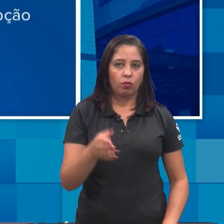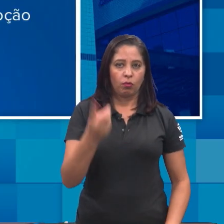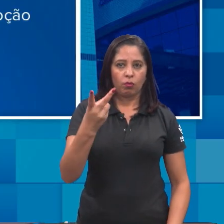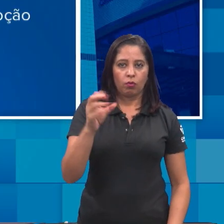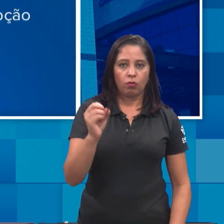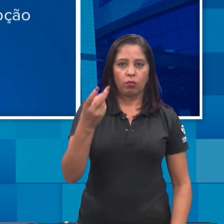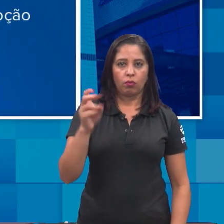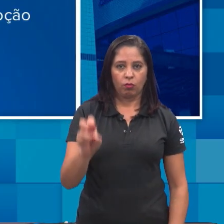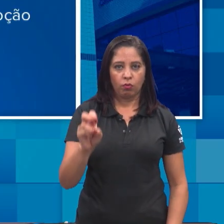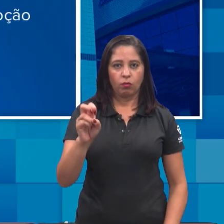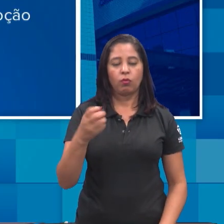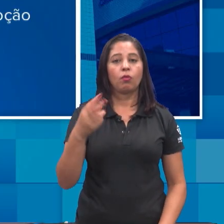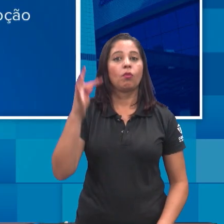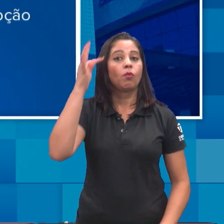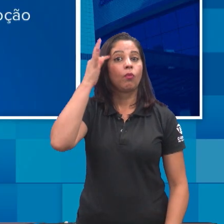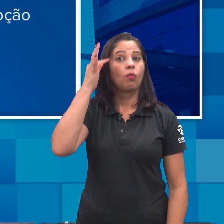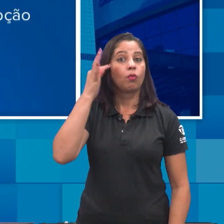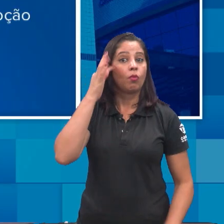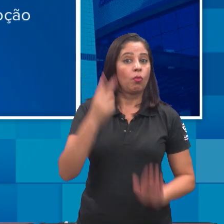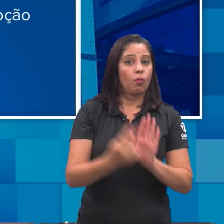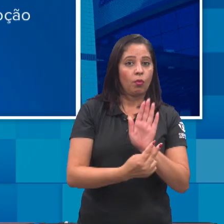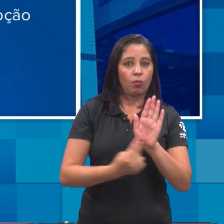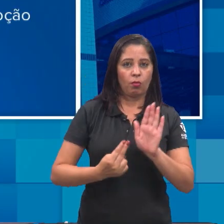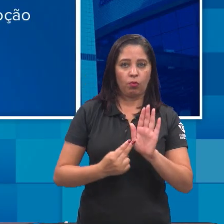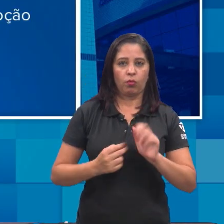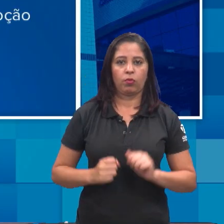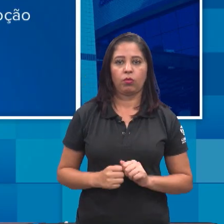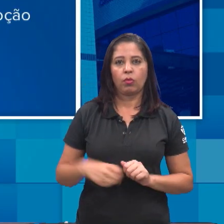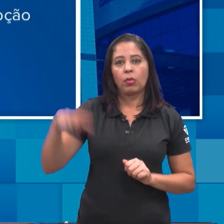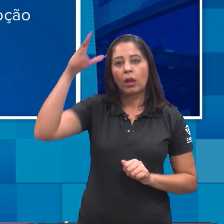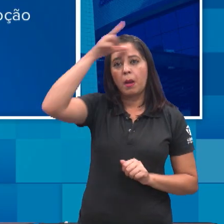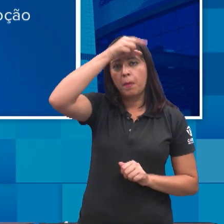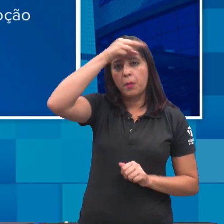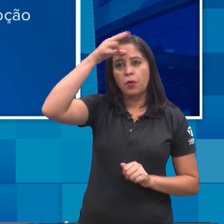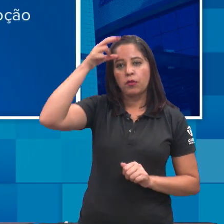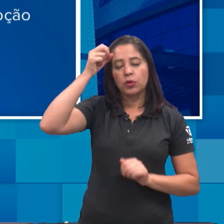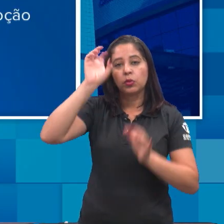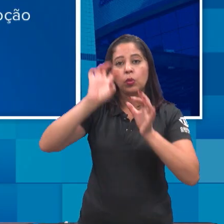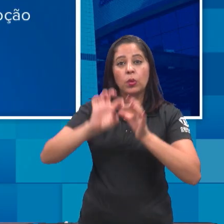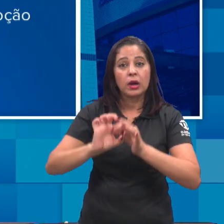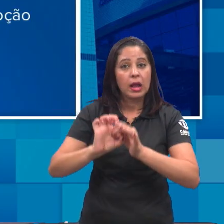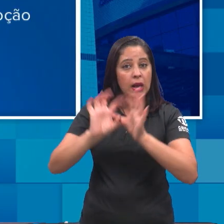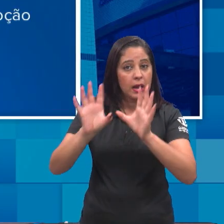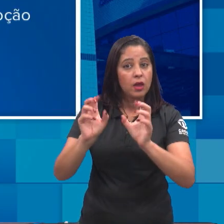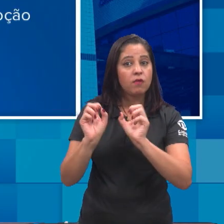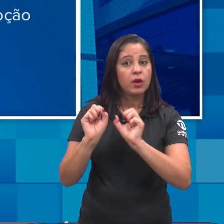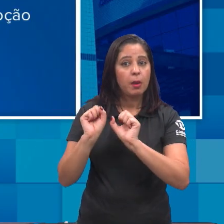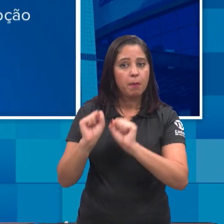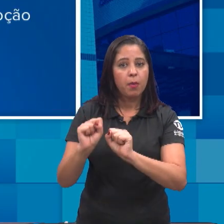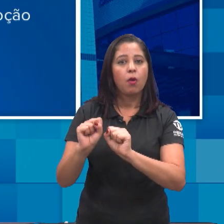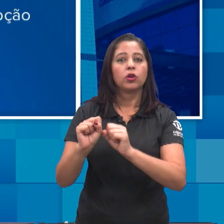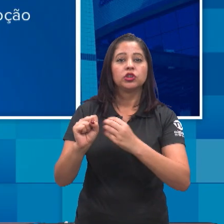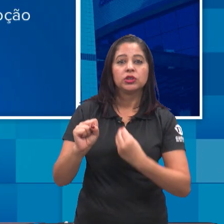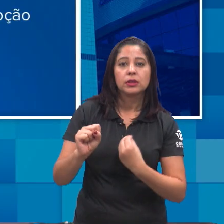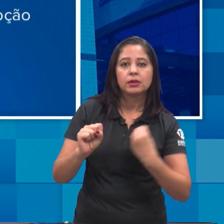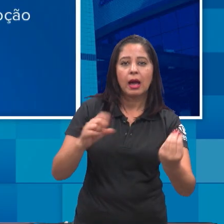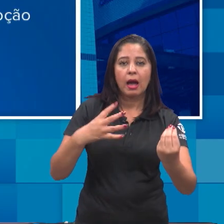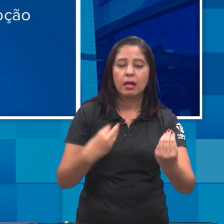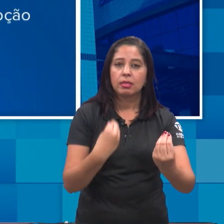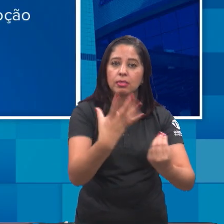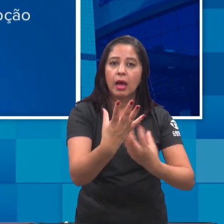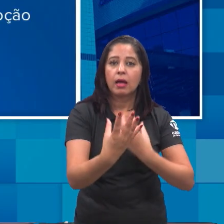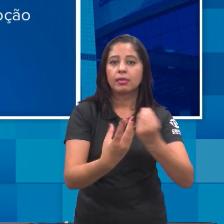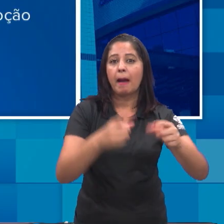141/2025, autoria vereador Tomás Henrique. Autoriza o Poder Executivo a fornecer dispositivos de